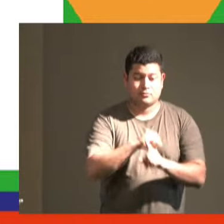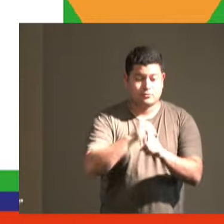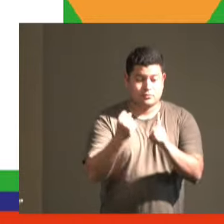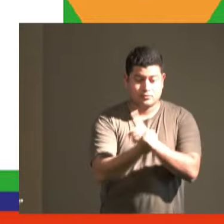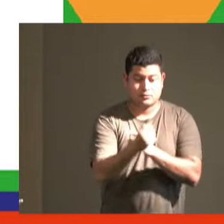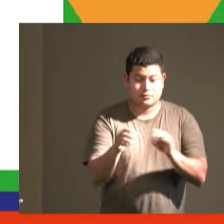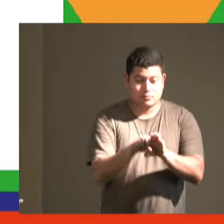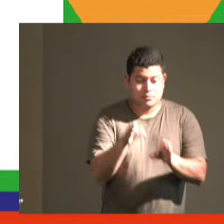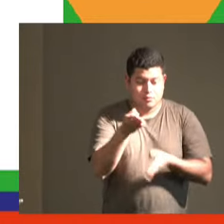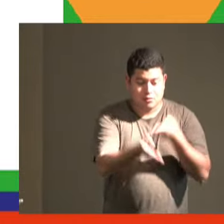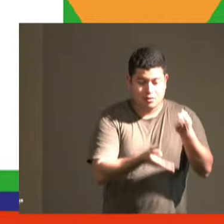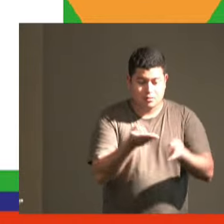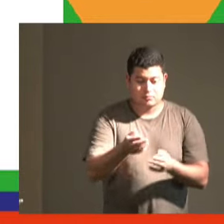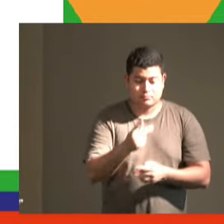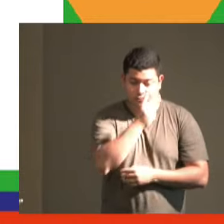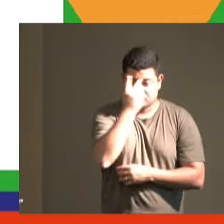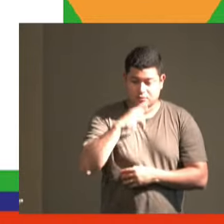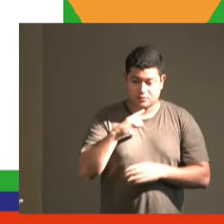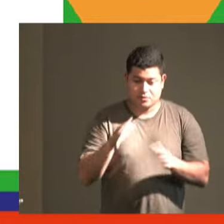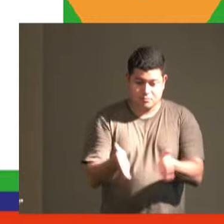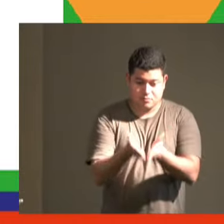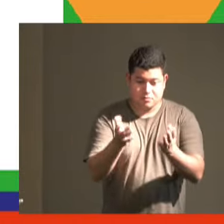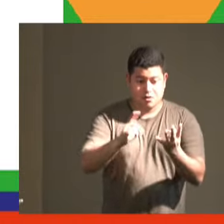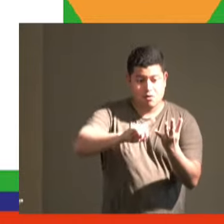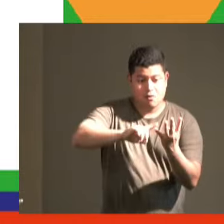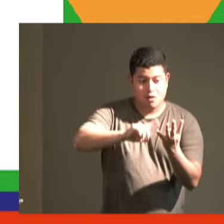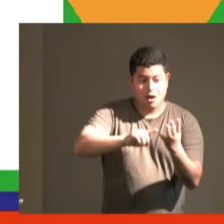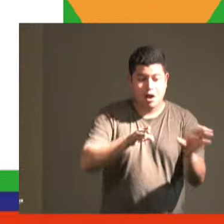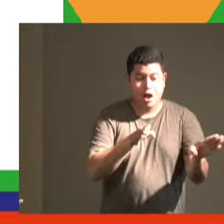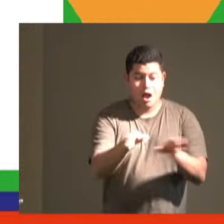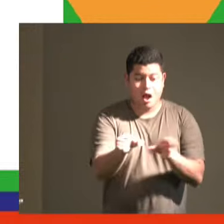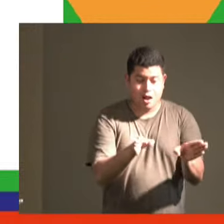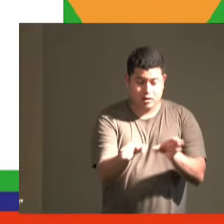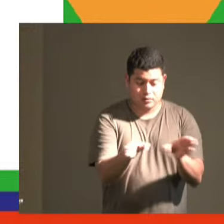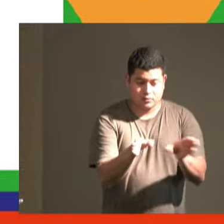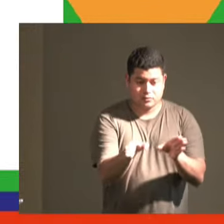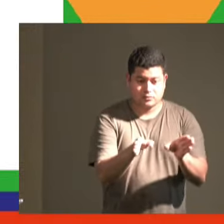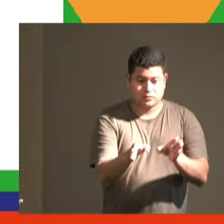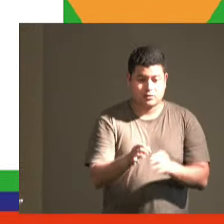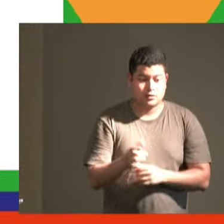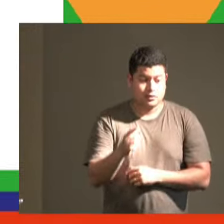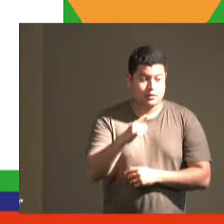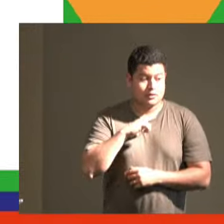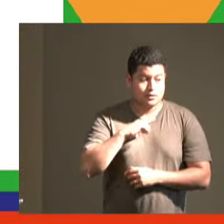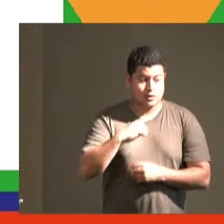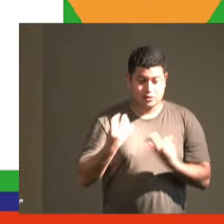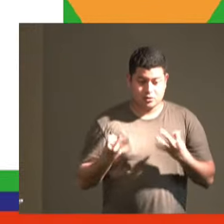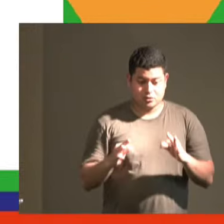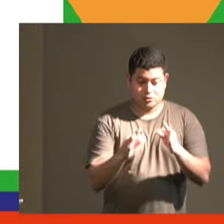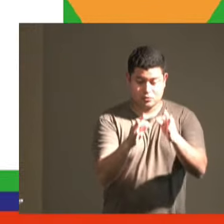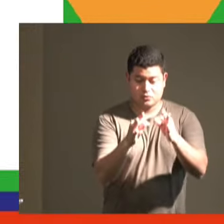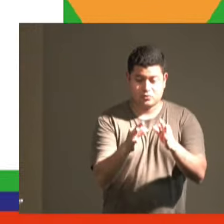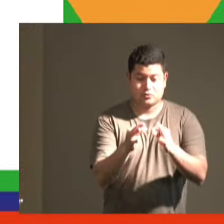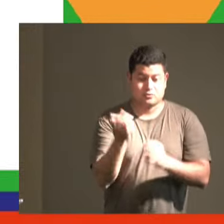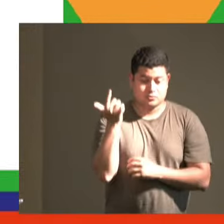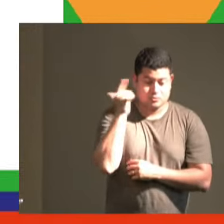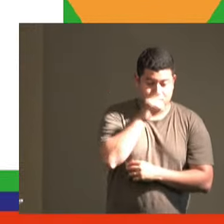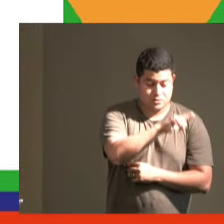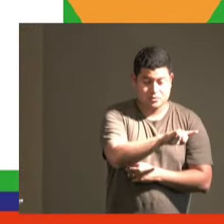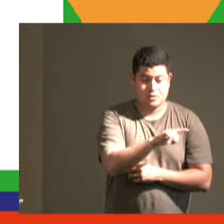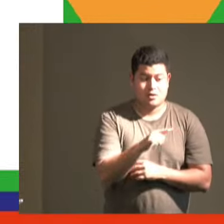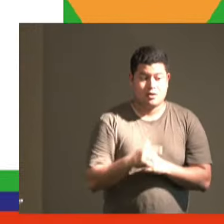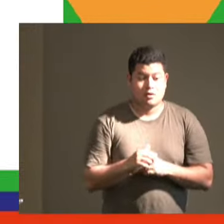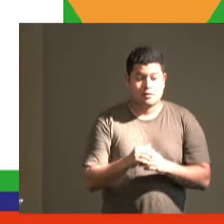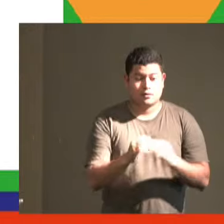de pobreza. E 4. Acessibilidade, que buscou acesso à tecnologia e ao desenvolvimento tecnológico, moradia